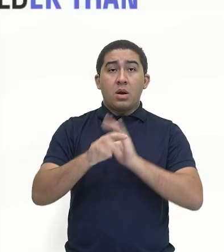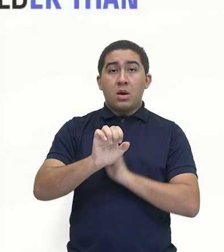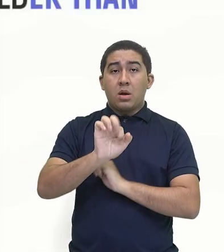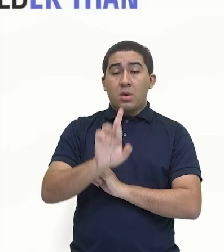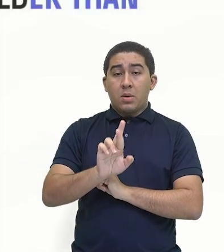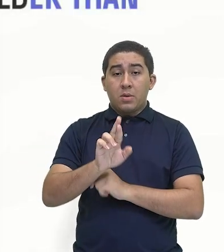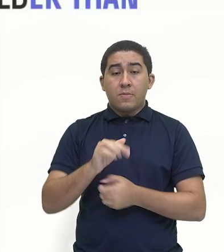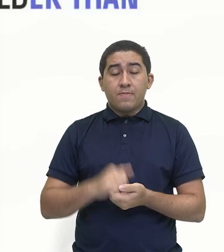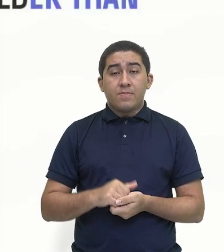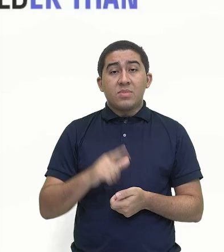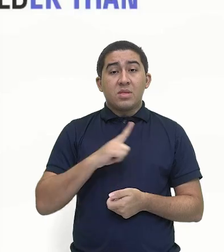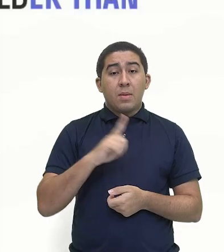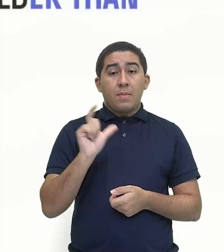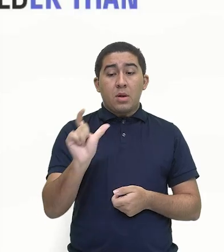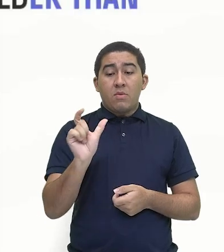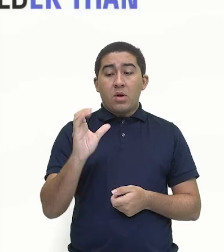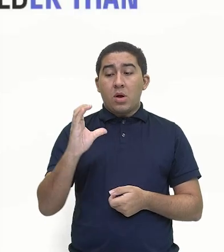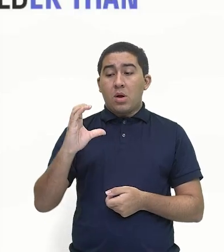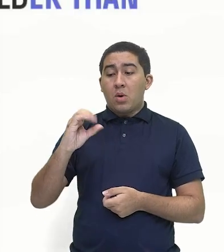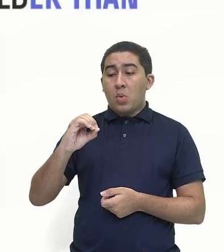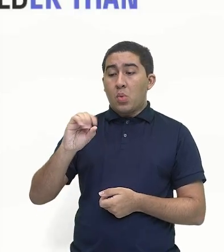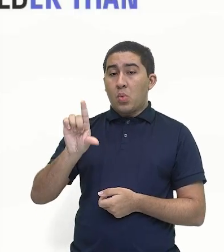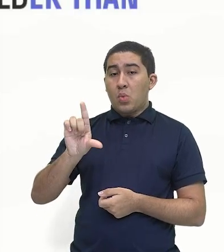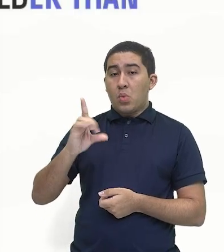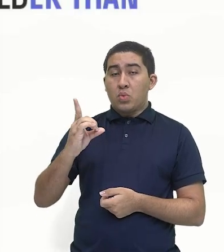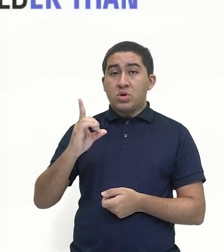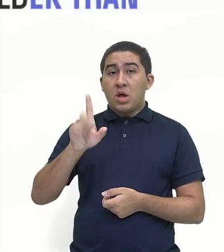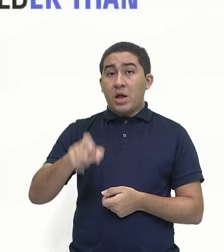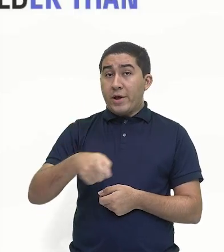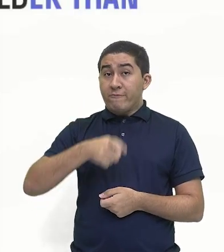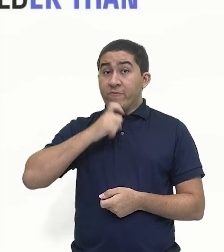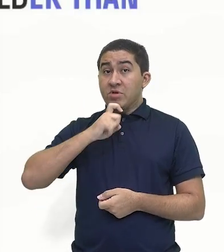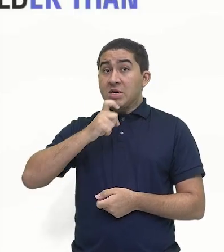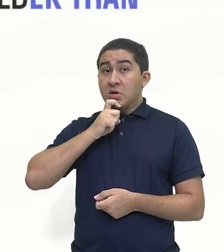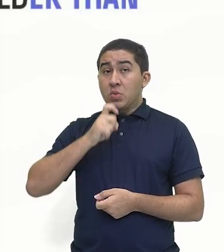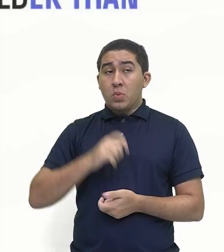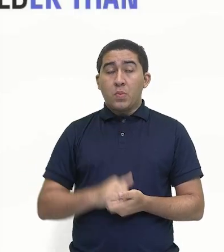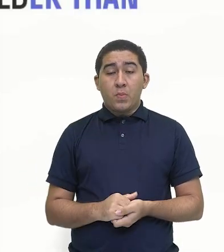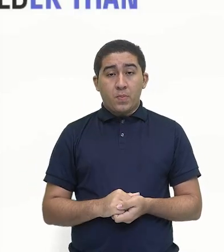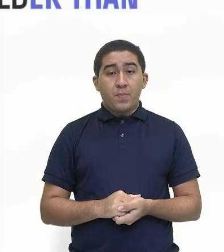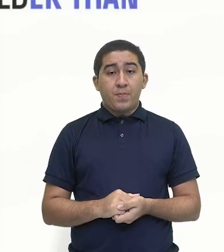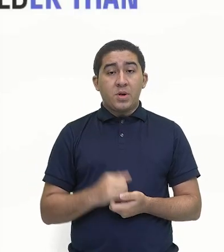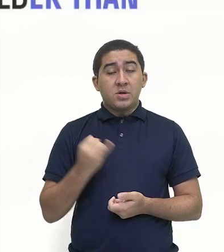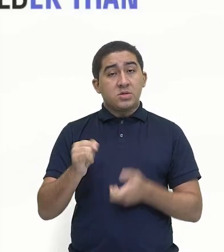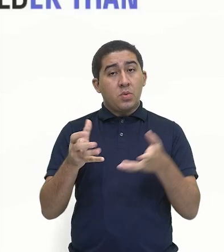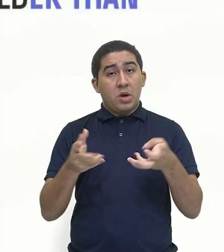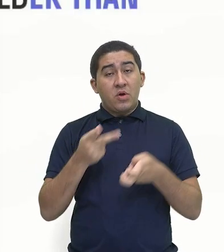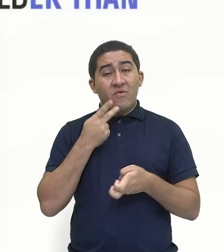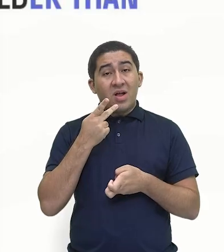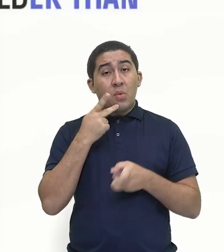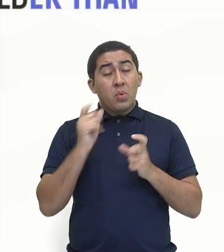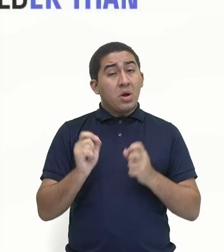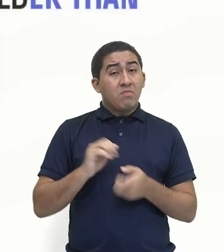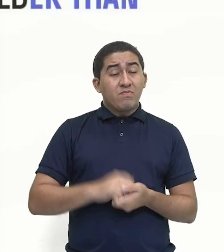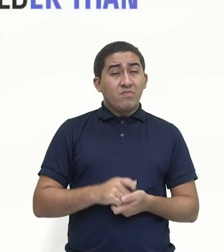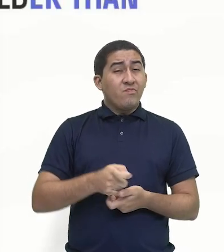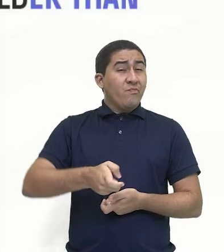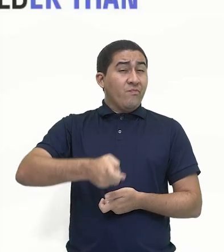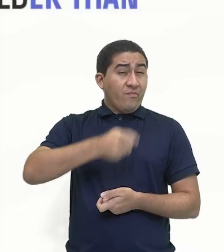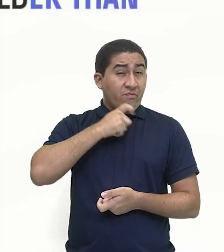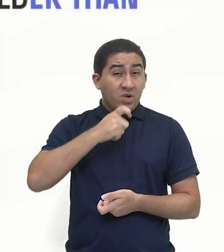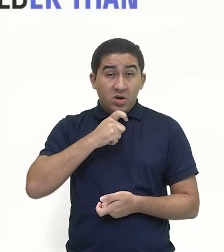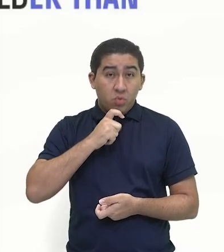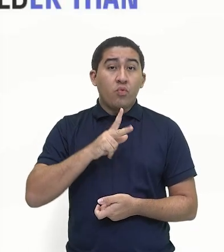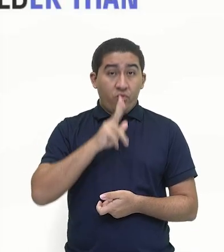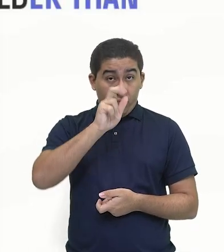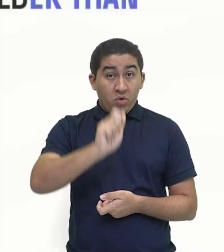cold, que significa frio. Se eu quiser falar mais frio que, eu